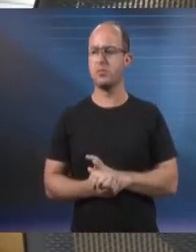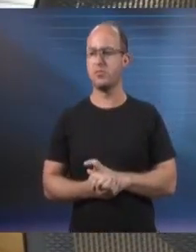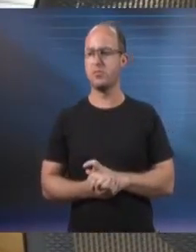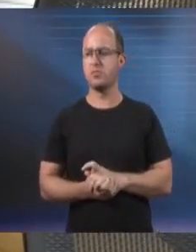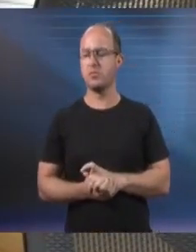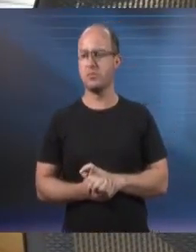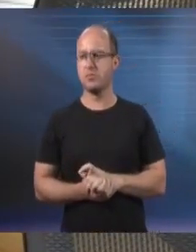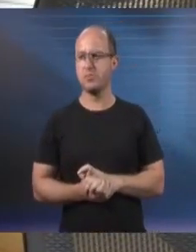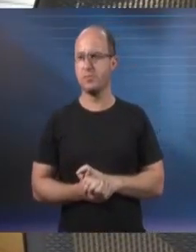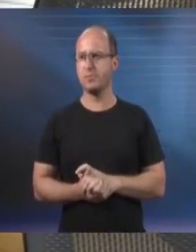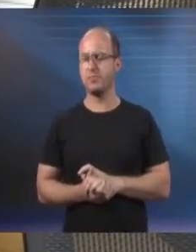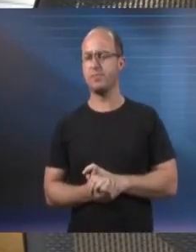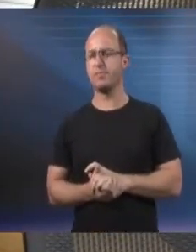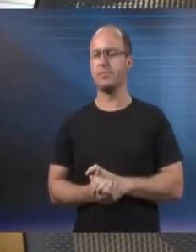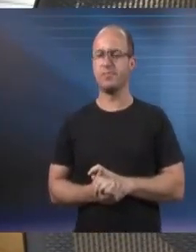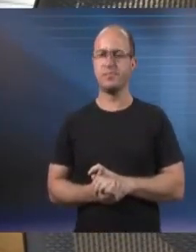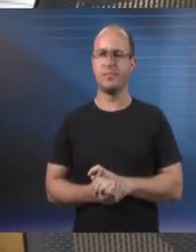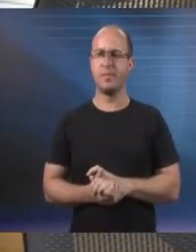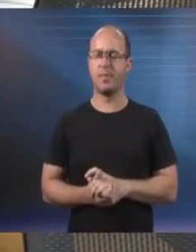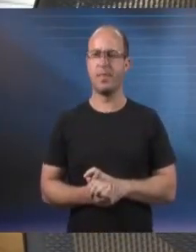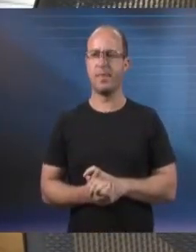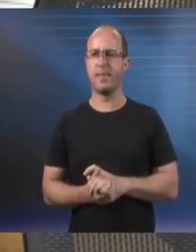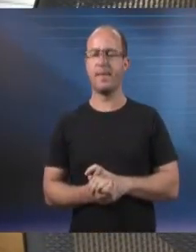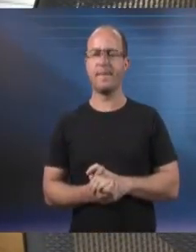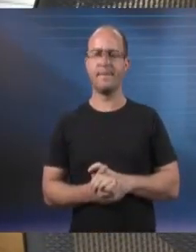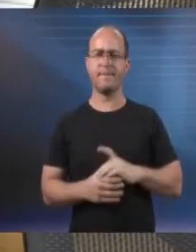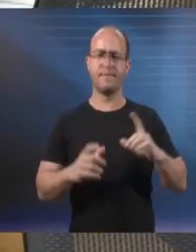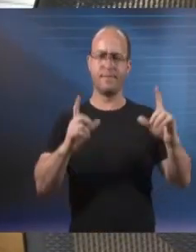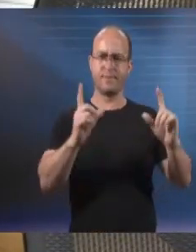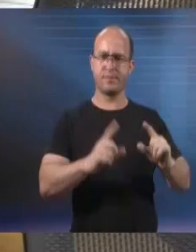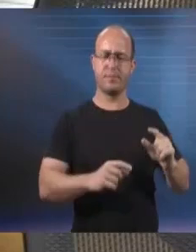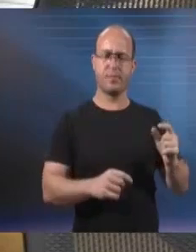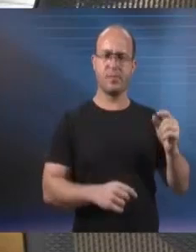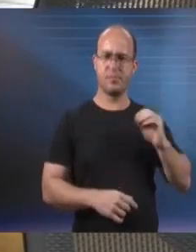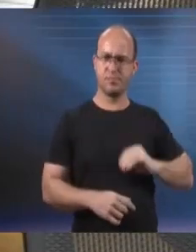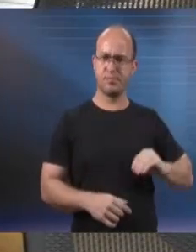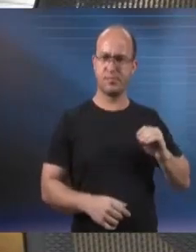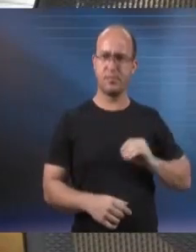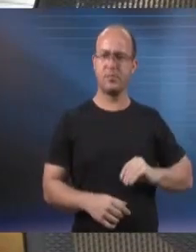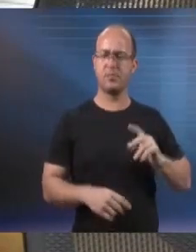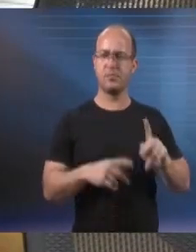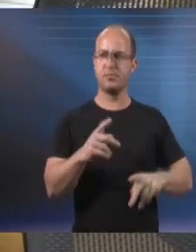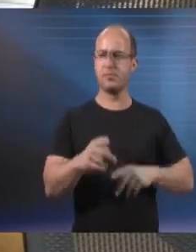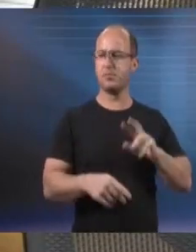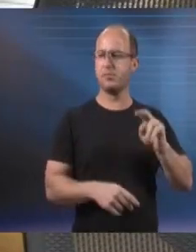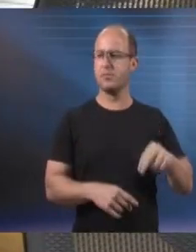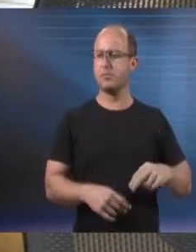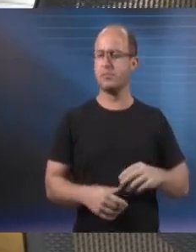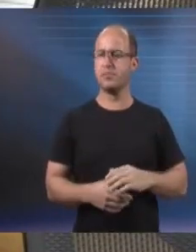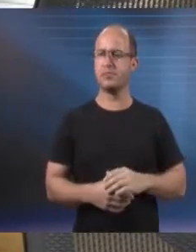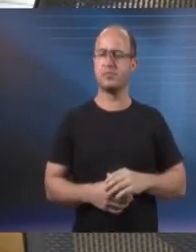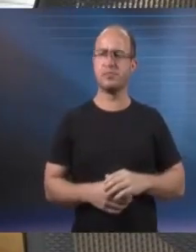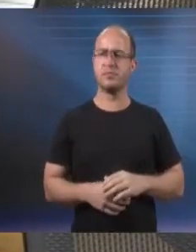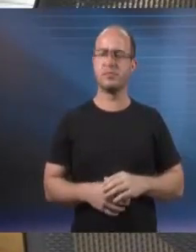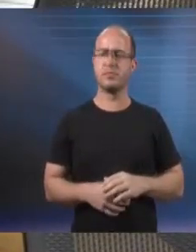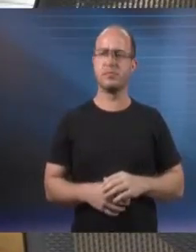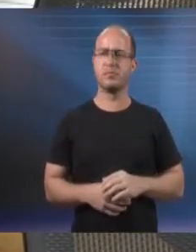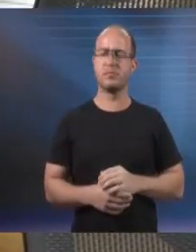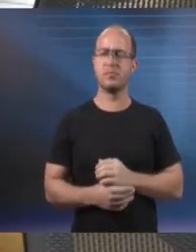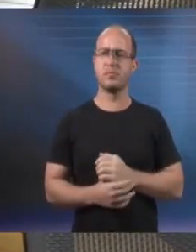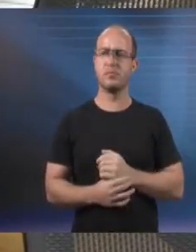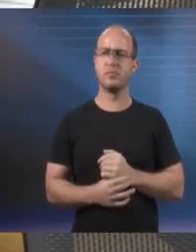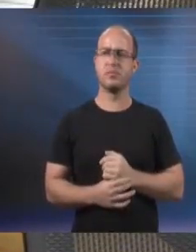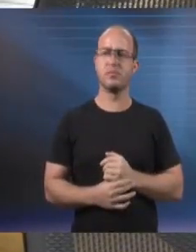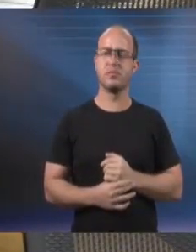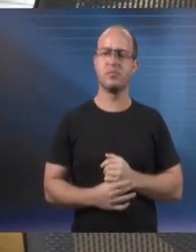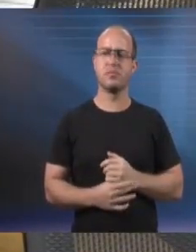a não diminuição do poder aquisitivo da população do Rio Grande do Norte fez com que o Rio Grande do Norte aumentasse a